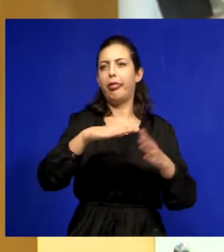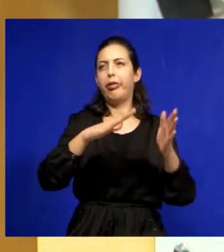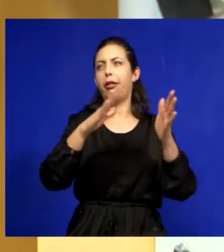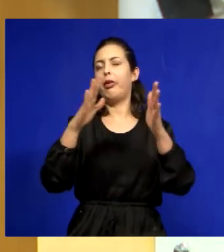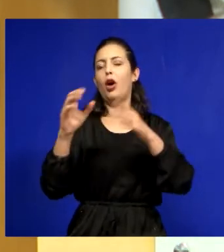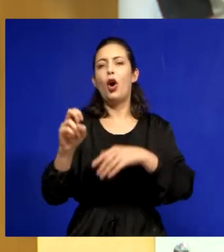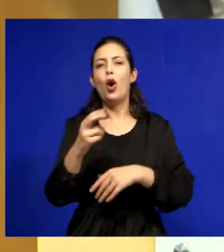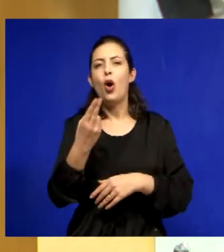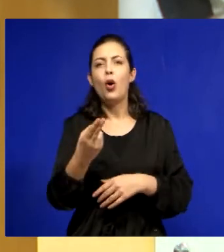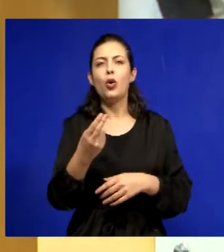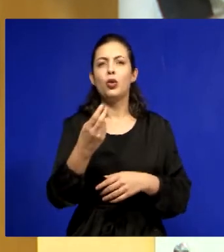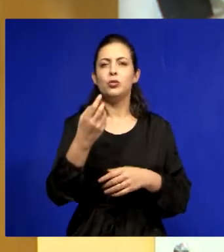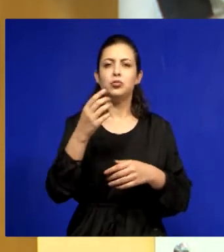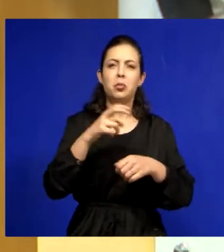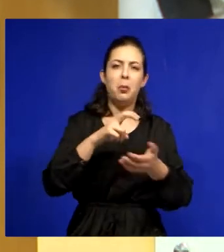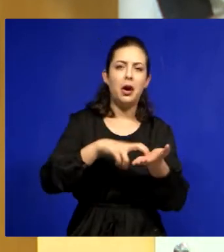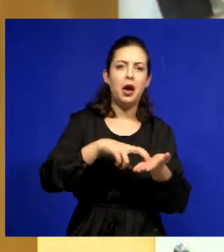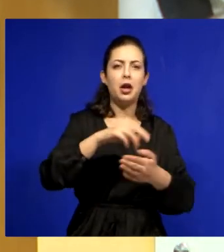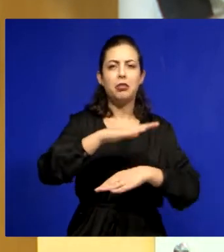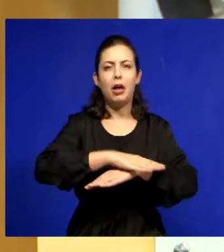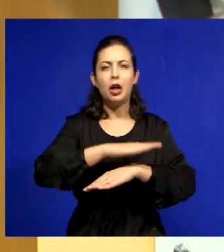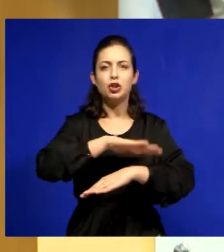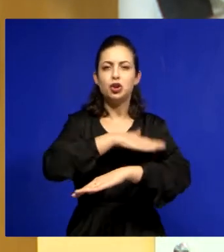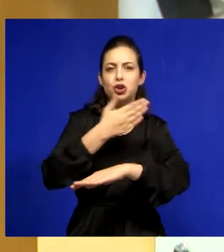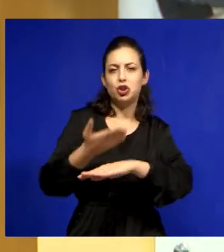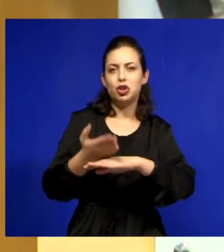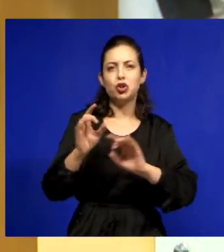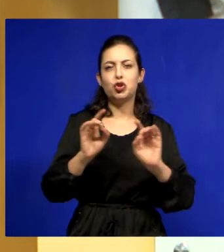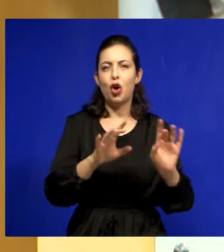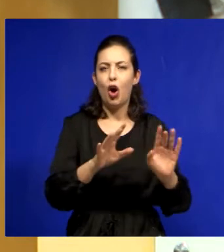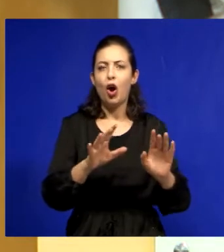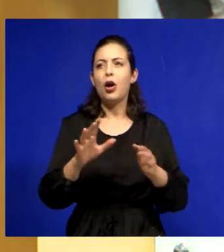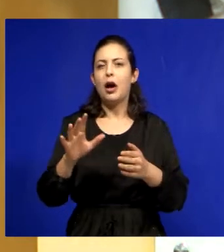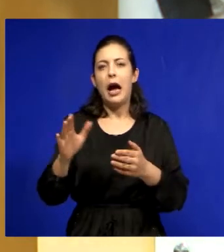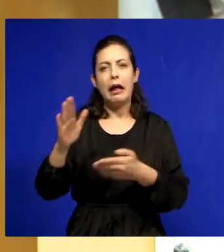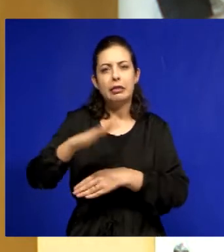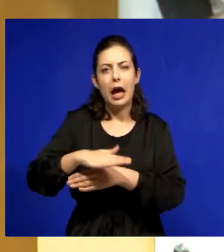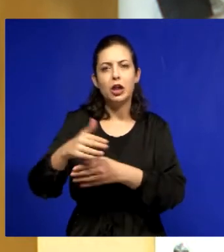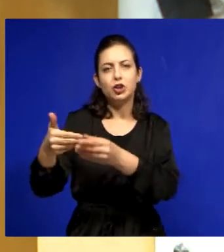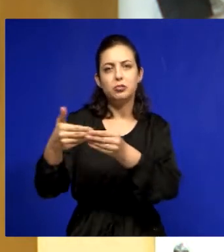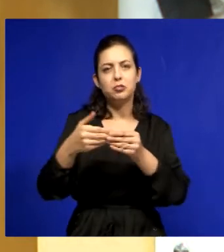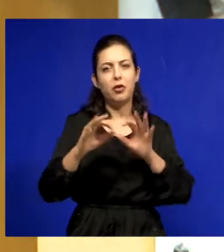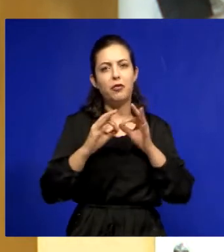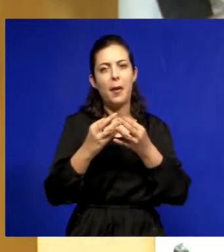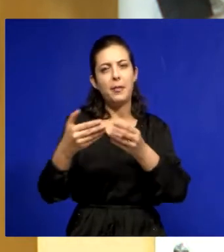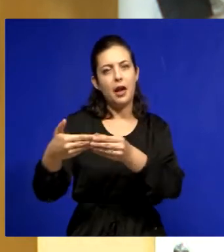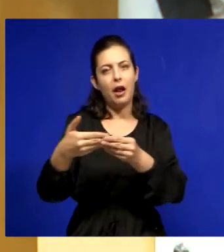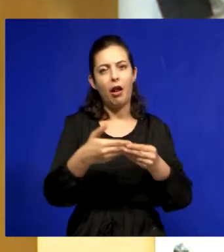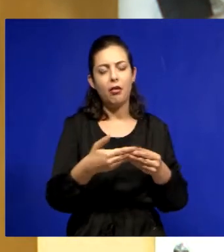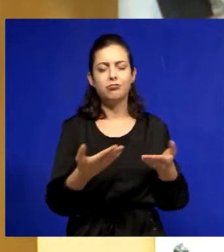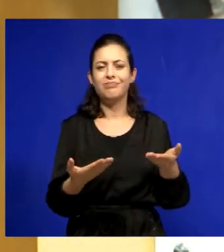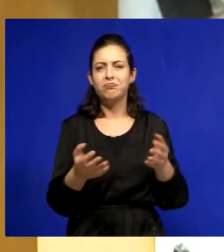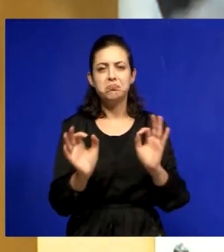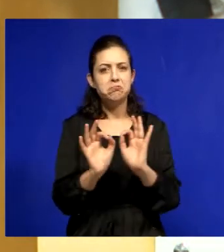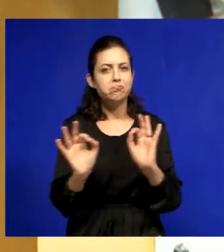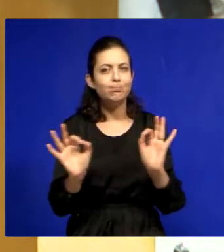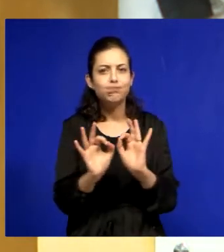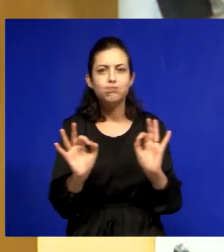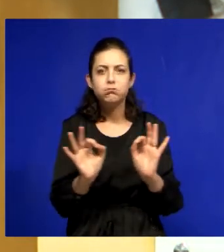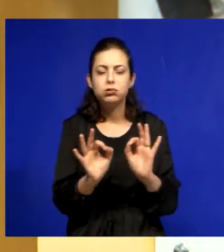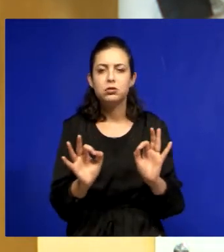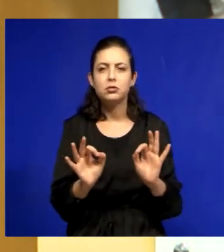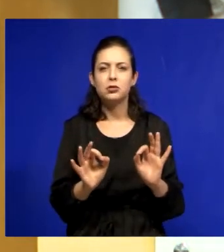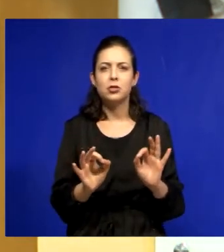questão que nós colocamos aqui onde o idoso fica de manhã e retirado à tarde pelo seu familiar nenhuma a